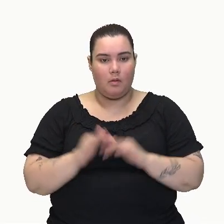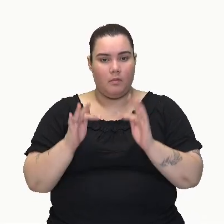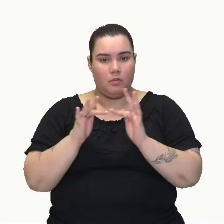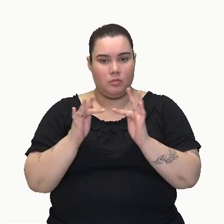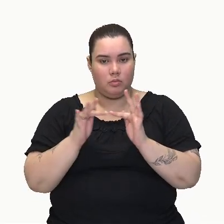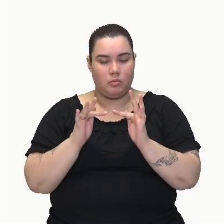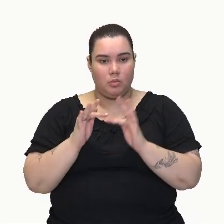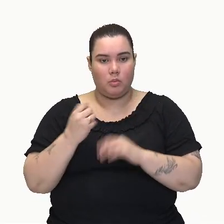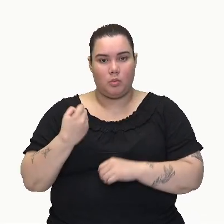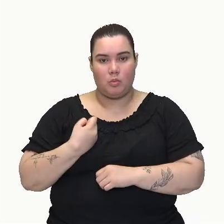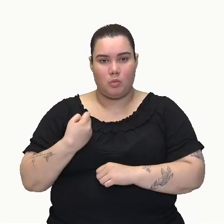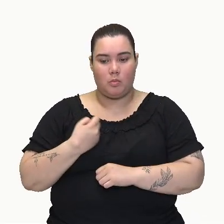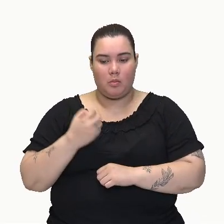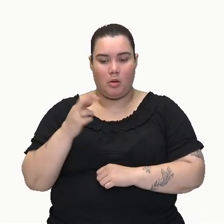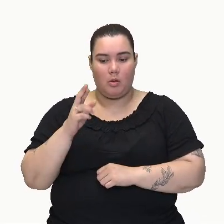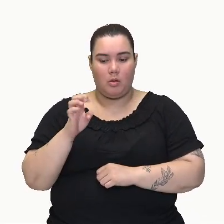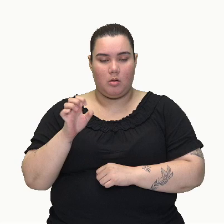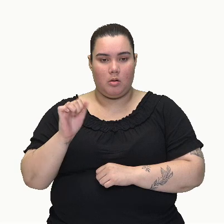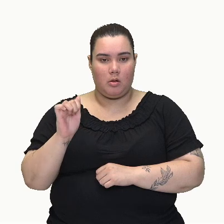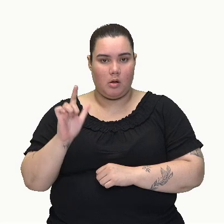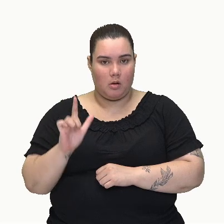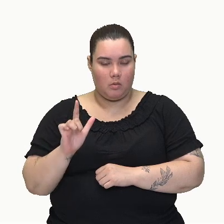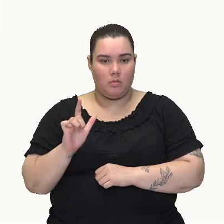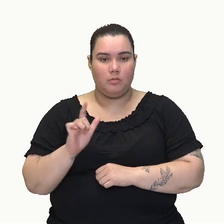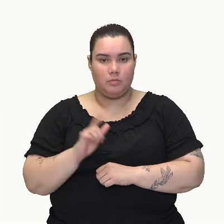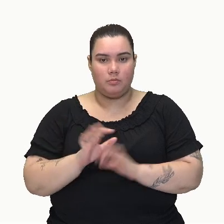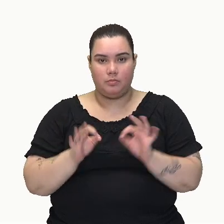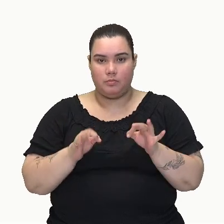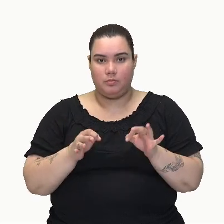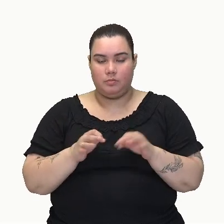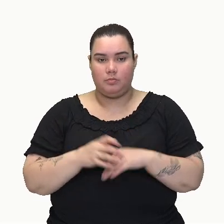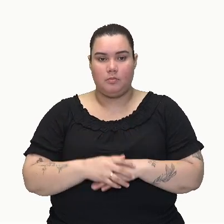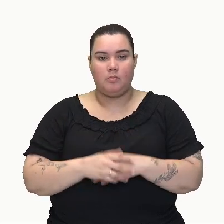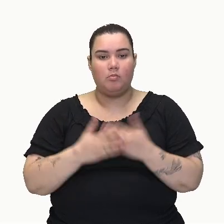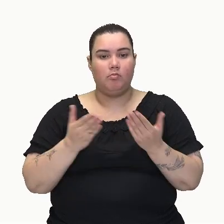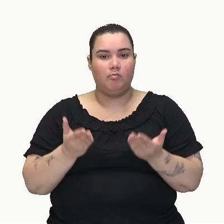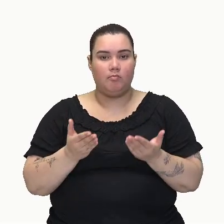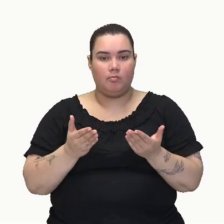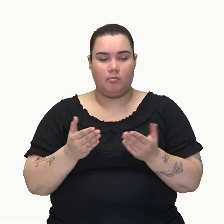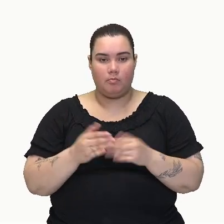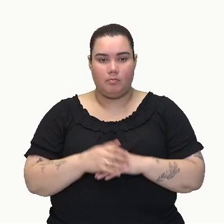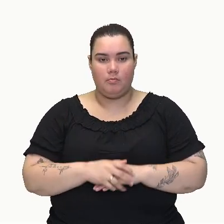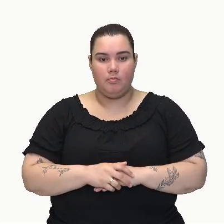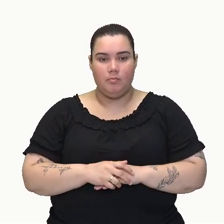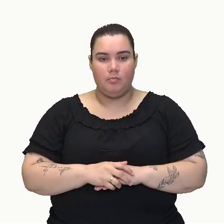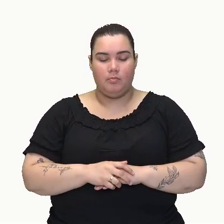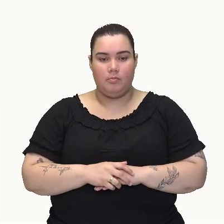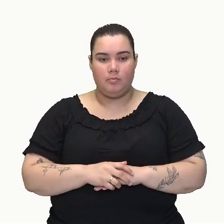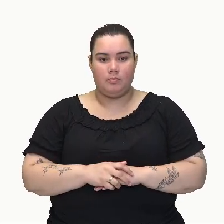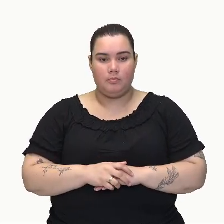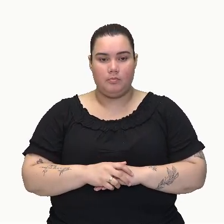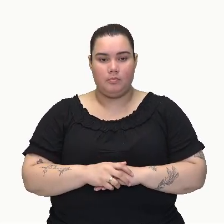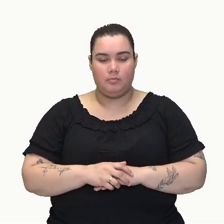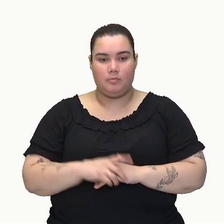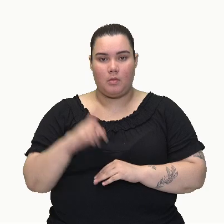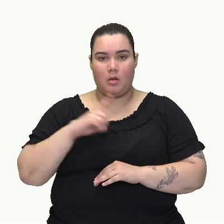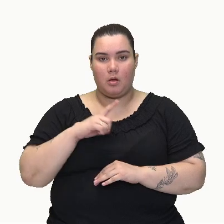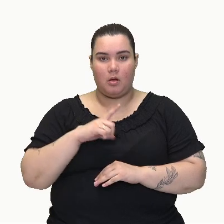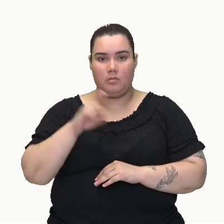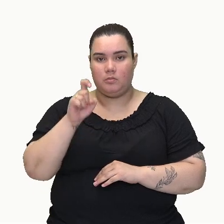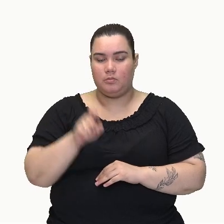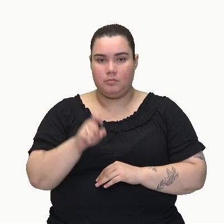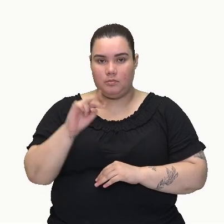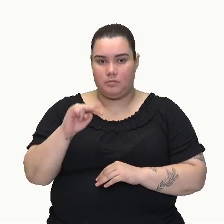conjunto dos números reais, tá? Onde eu tenho x ao